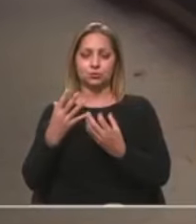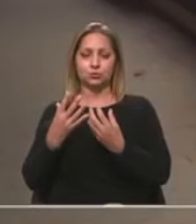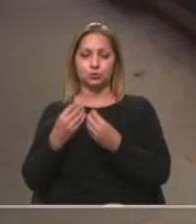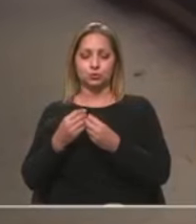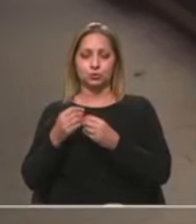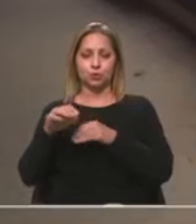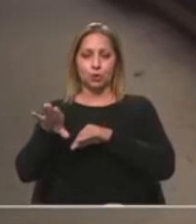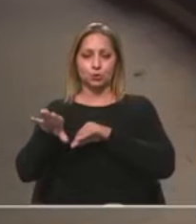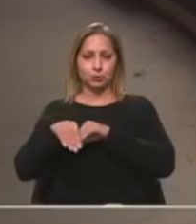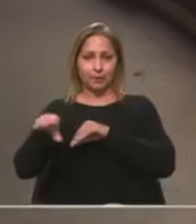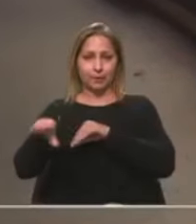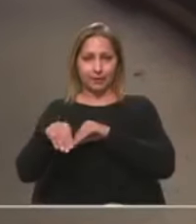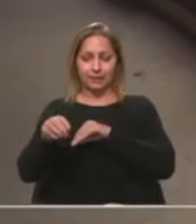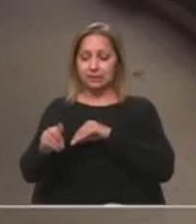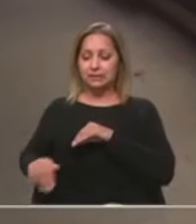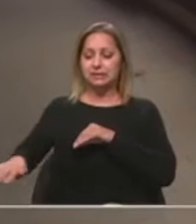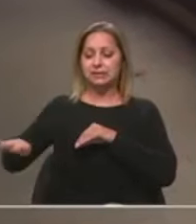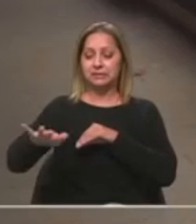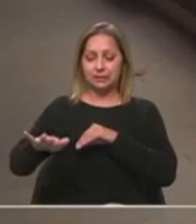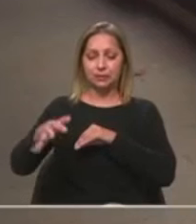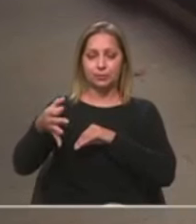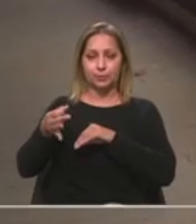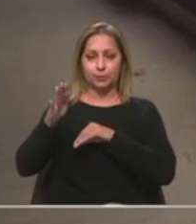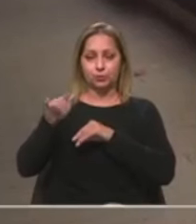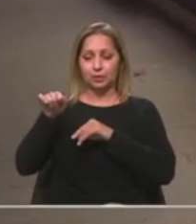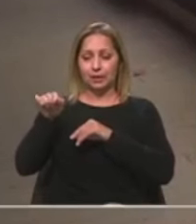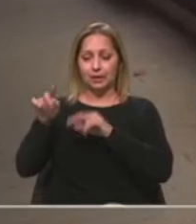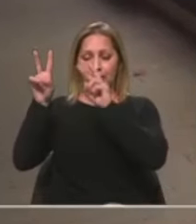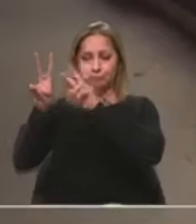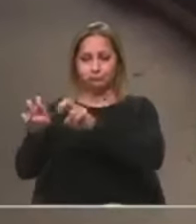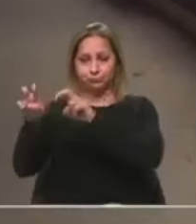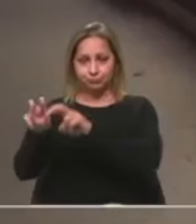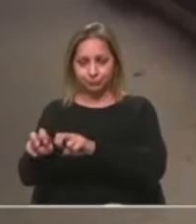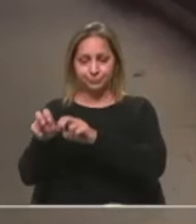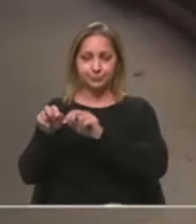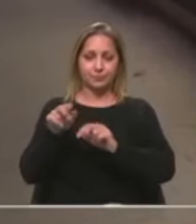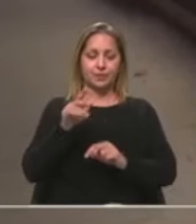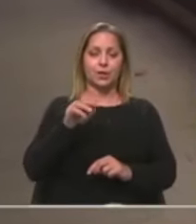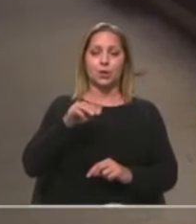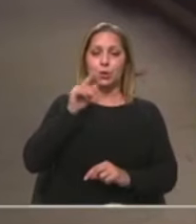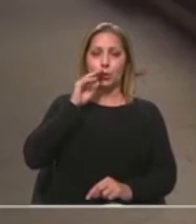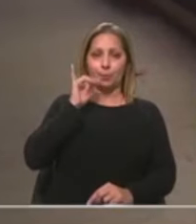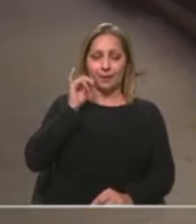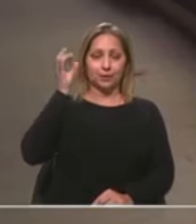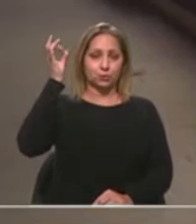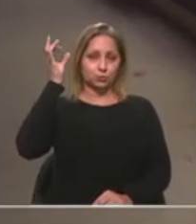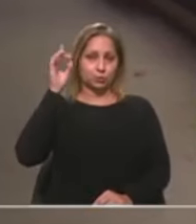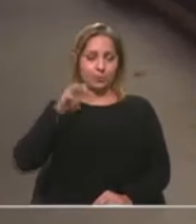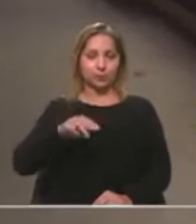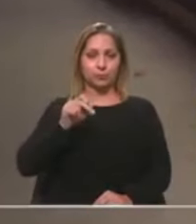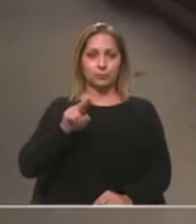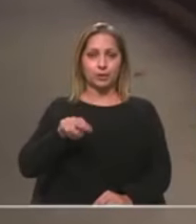supermercado quando a polícia judiciária esteve eh lá e que Manuel Valente o pai do suspeito eh